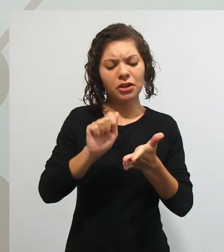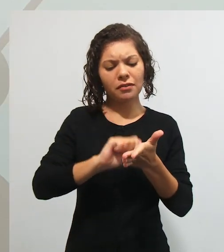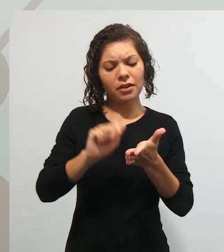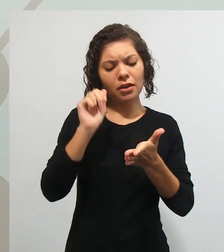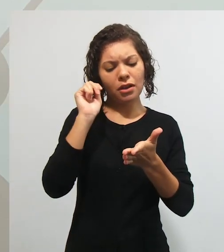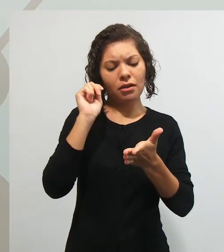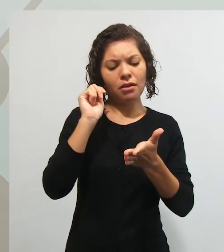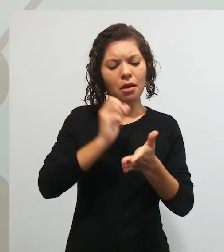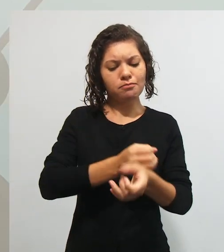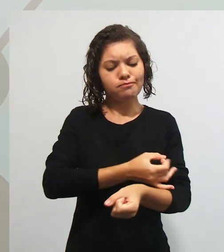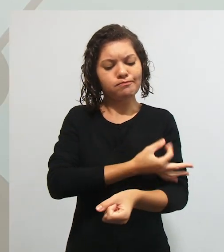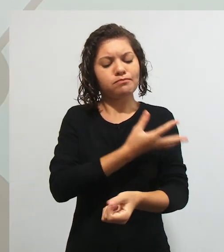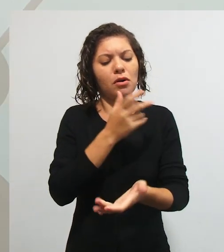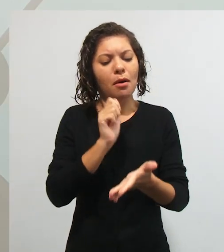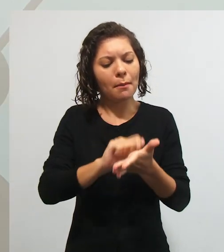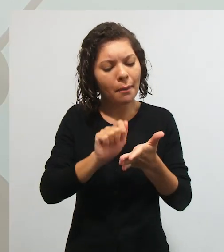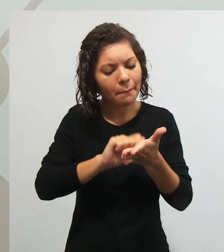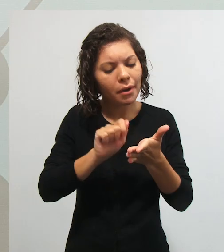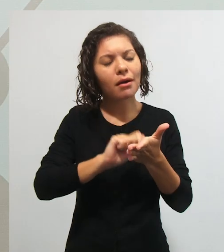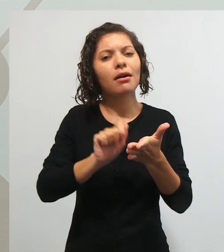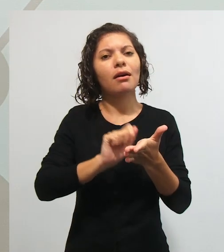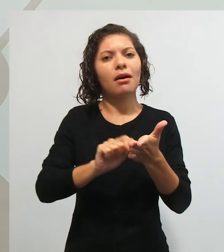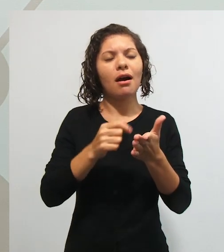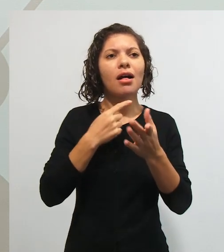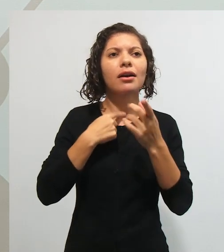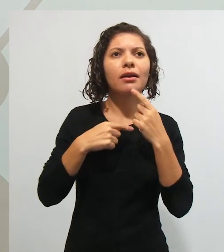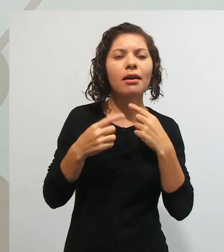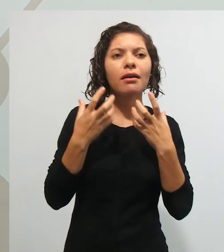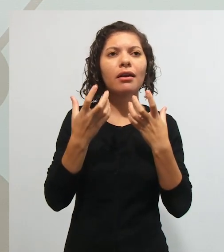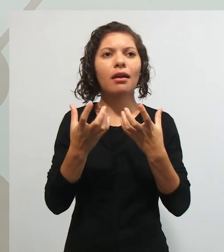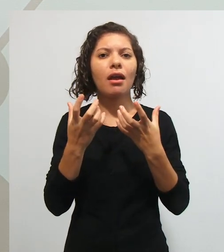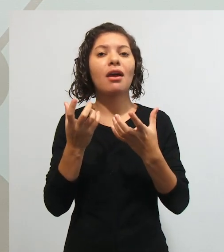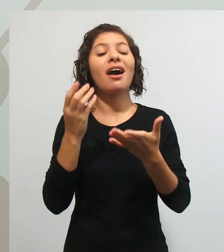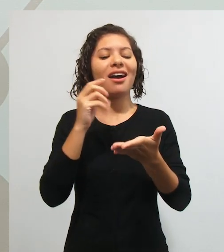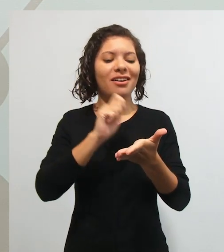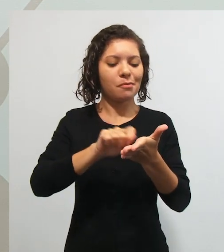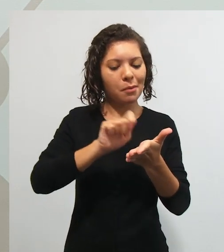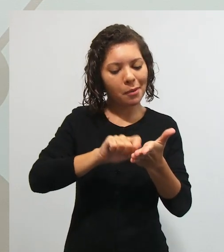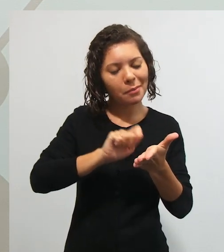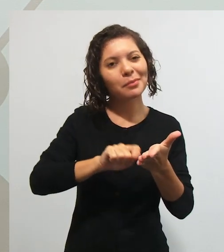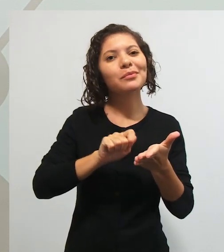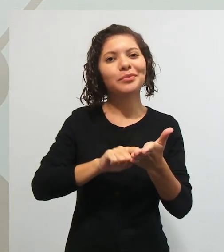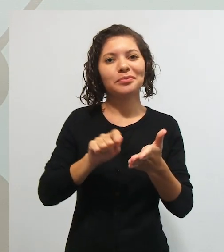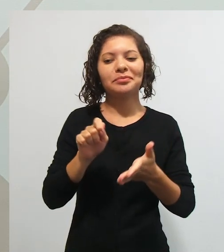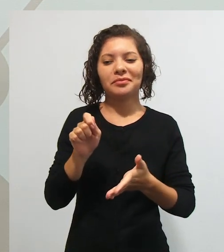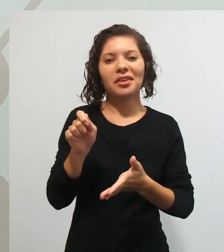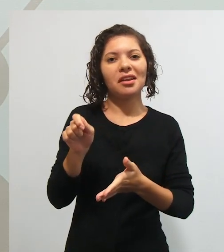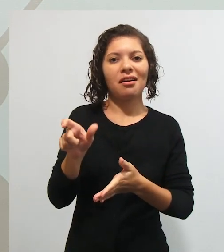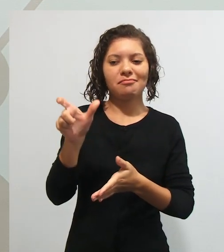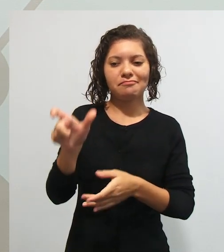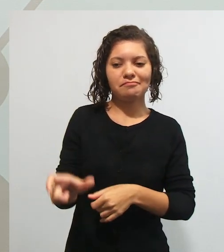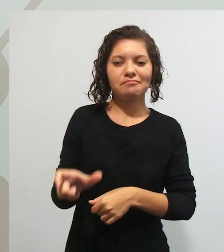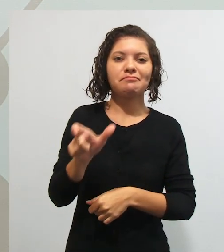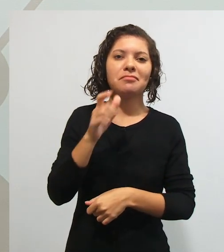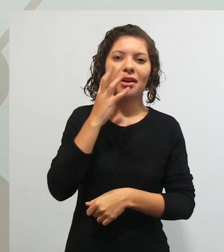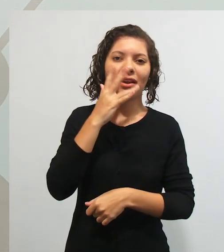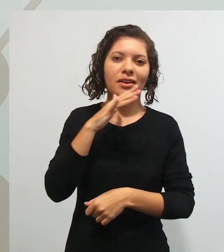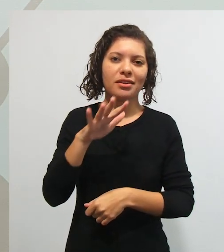o seu sonho, as suas emoções, os seus desejos, suas vontades, né? Então, o processo de